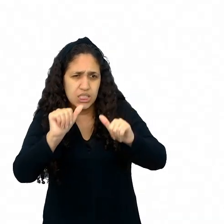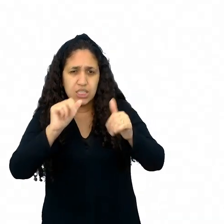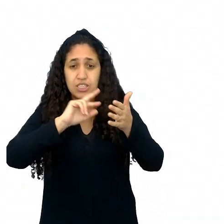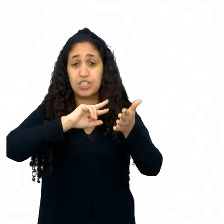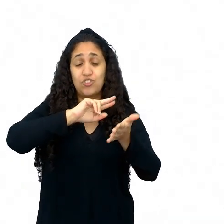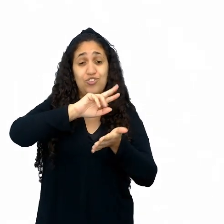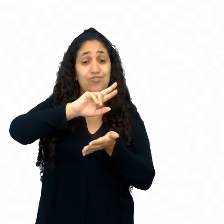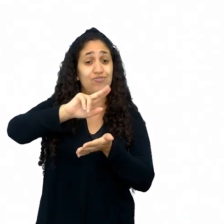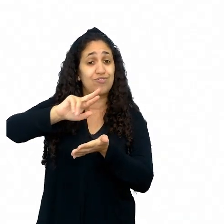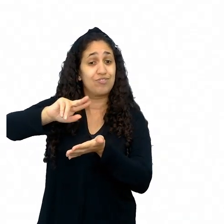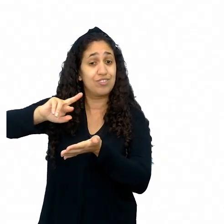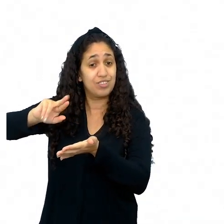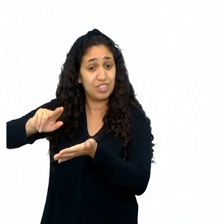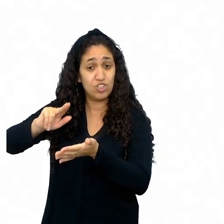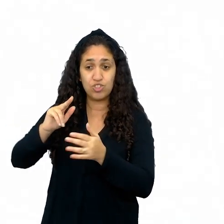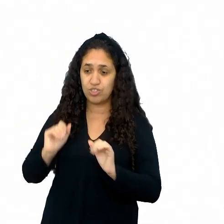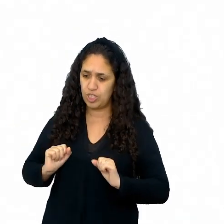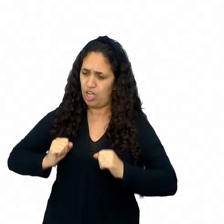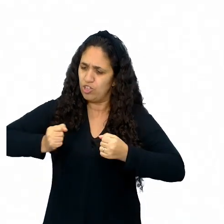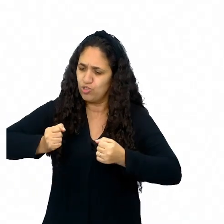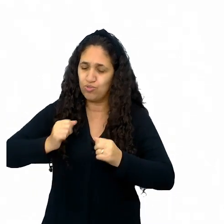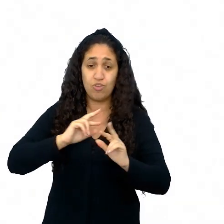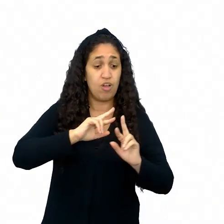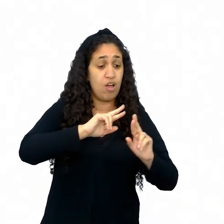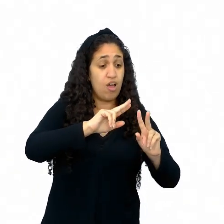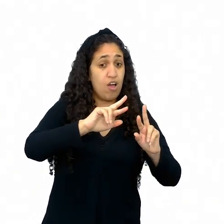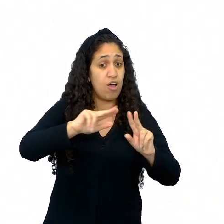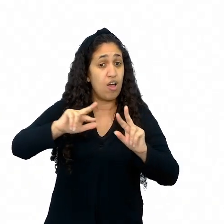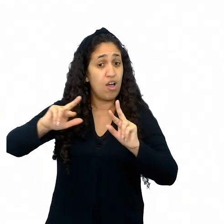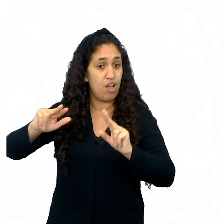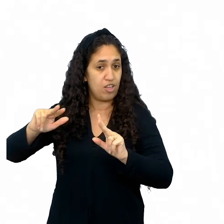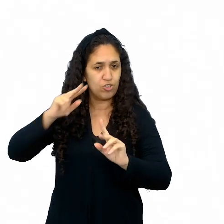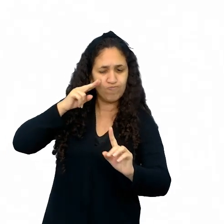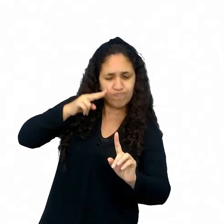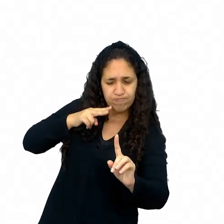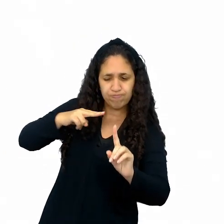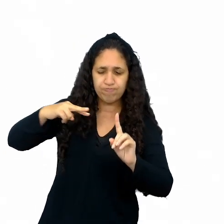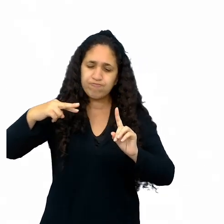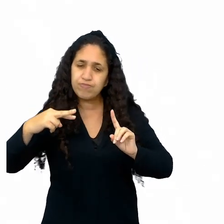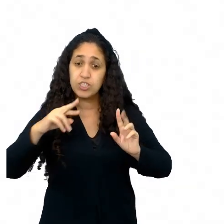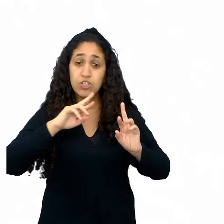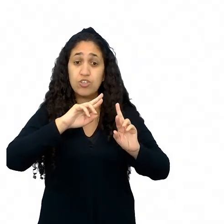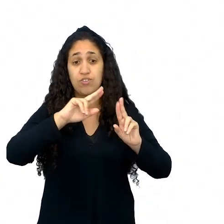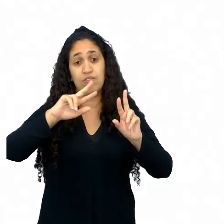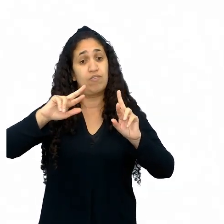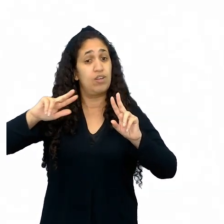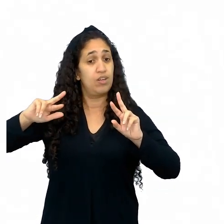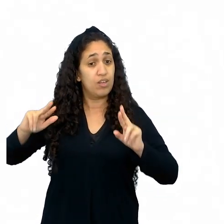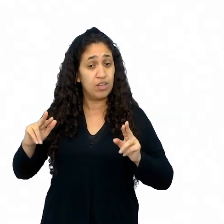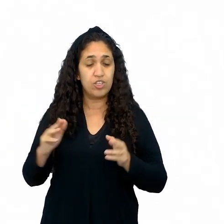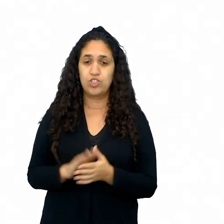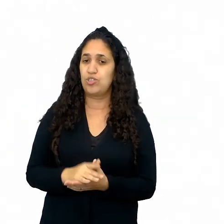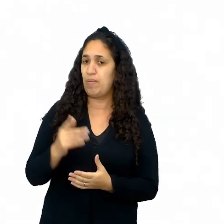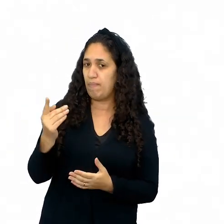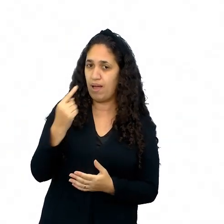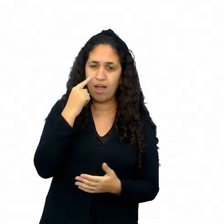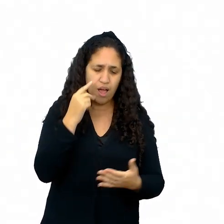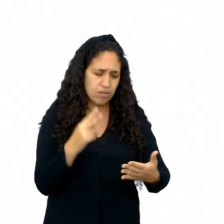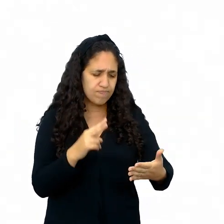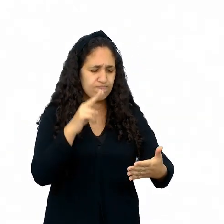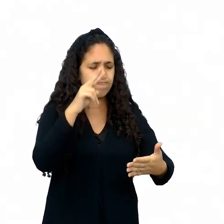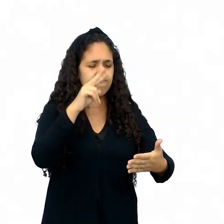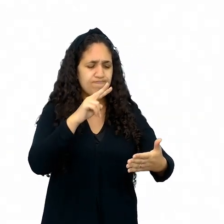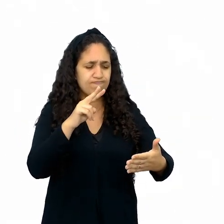requer diferentes atitudes, ele requer diferentes posicionamentos do estudante para que a leitura